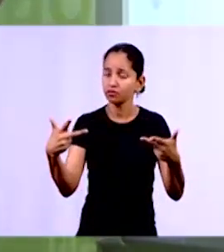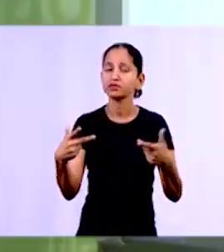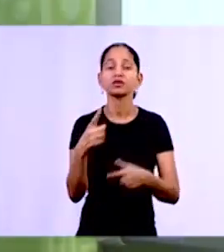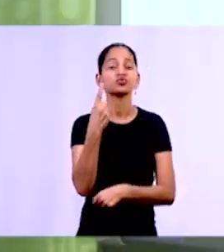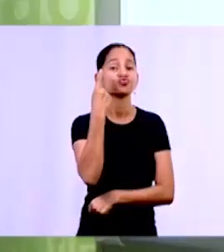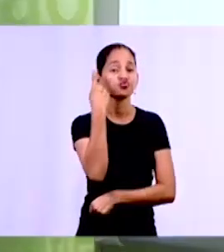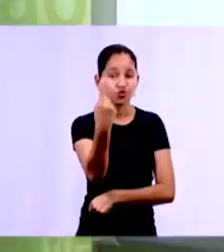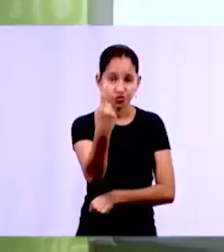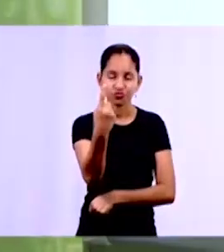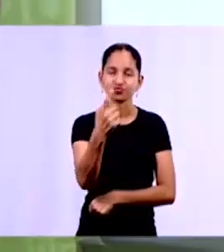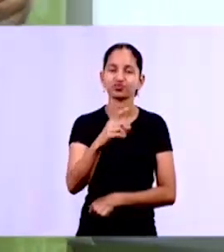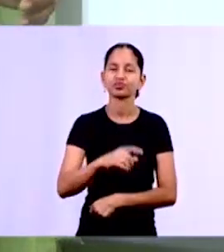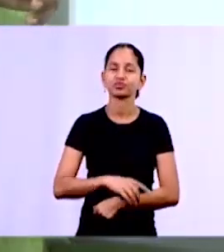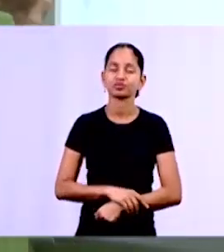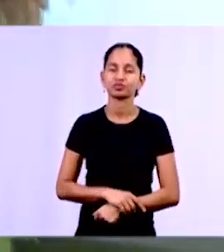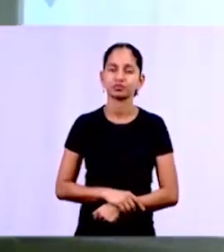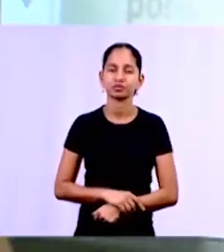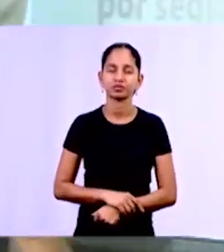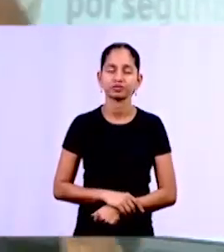só.